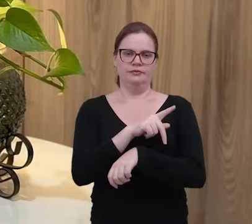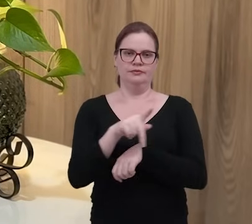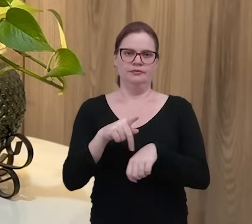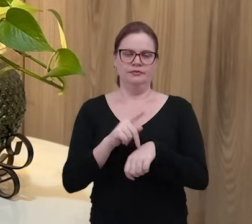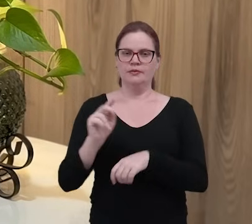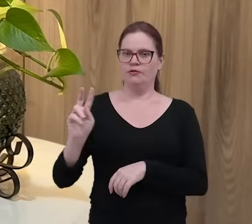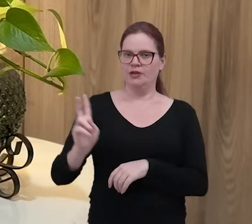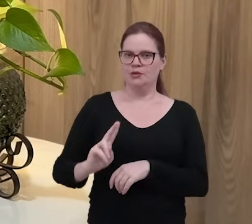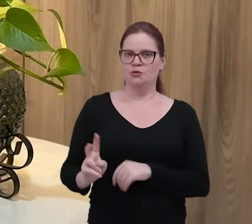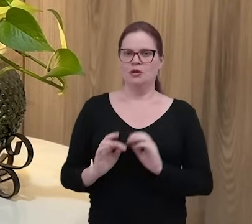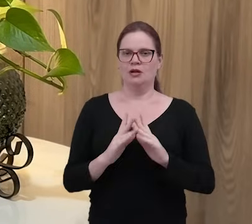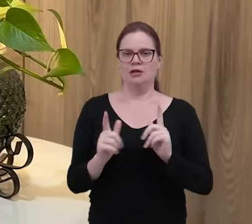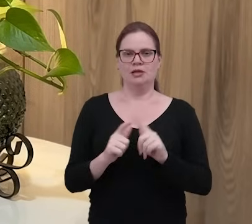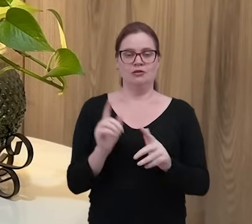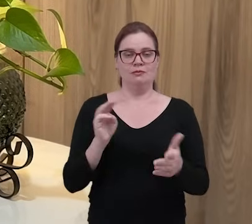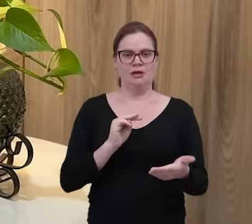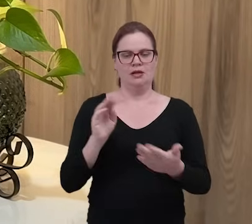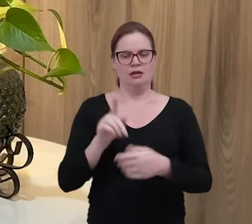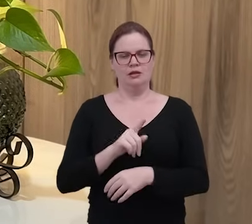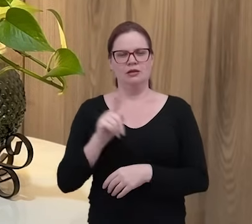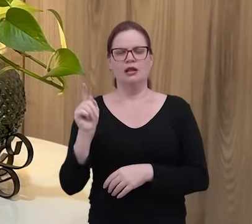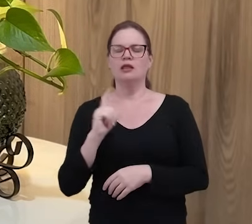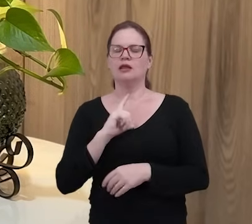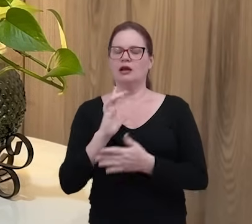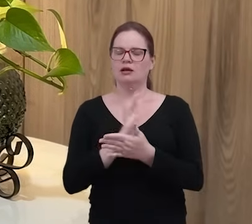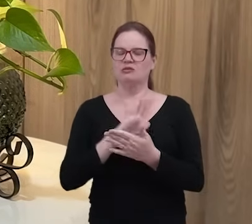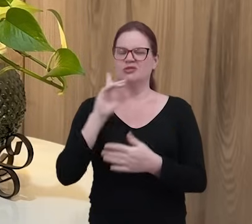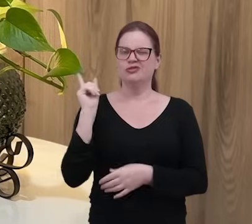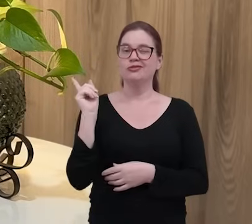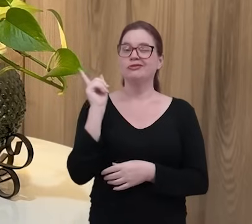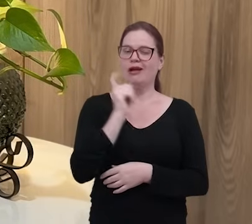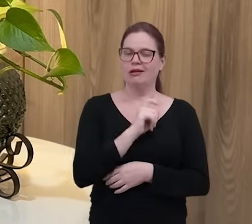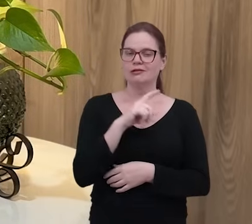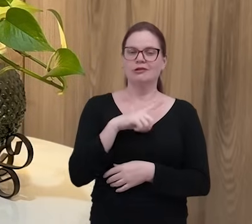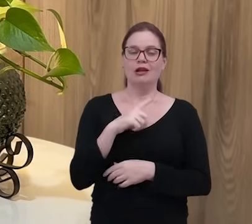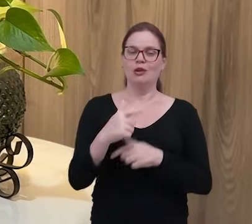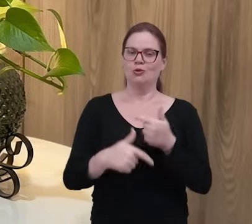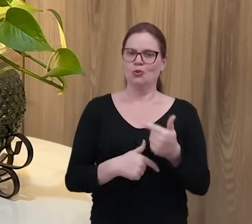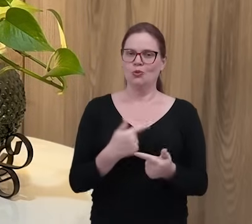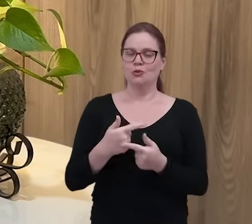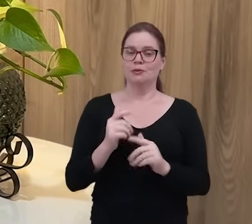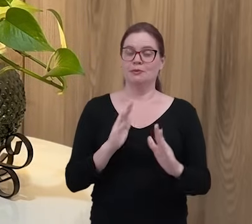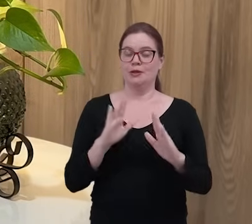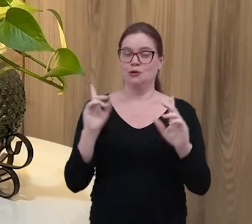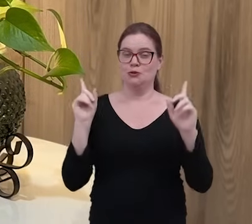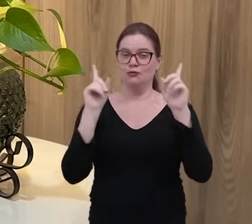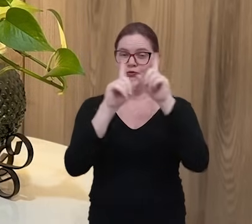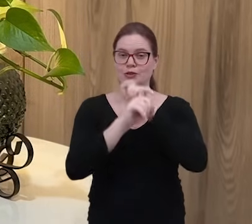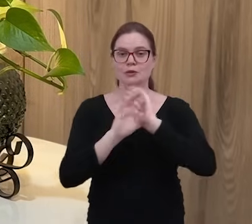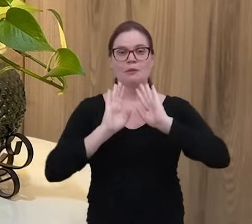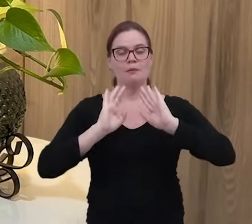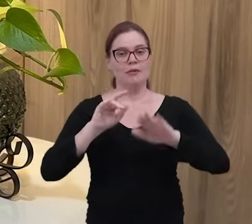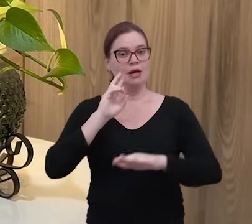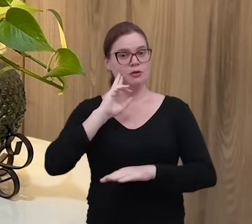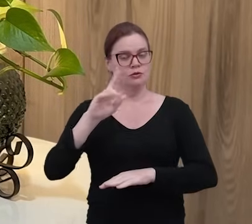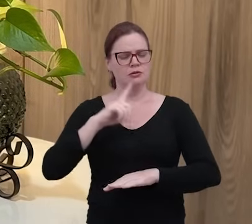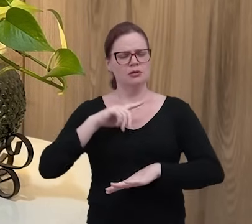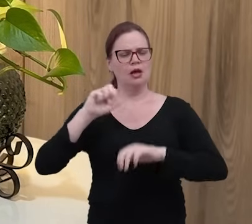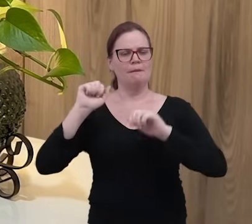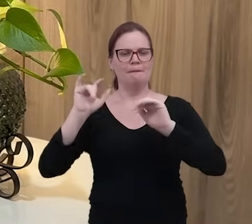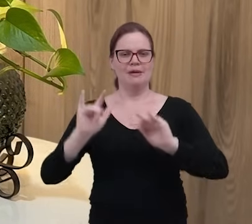sobre a obra do Espírito Santo nesse país, onde enfrenta algumas lutas, algumas dificuldades, momentos difíceis, mas o Senhor